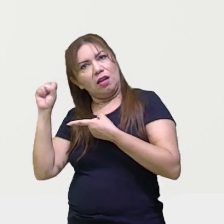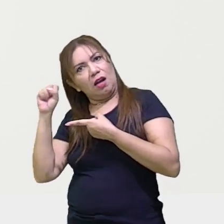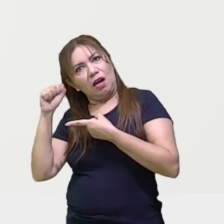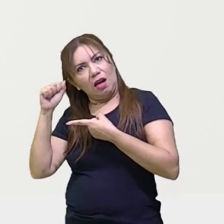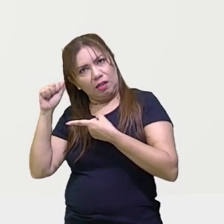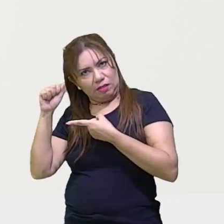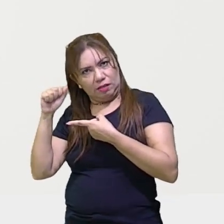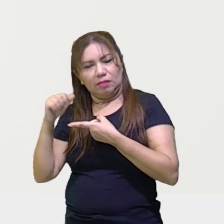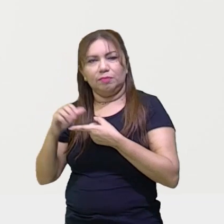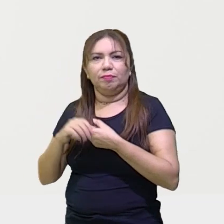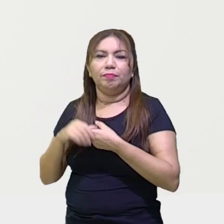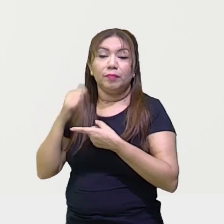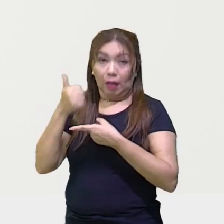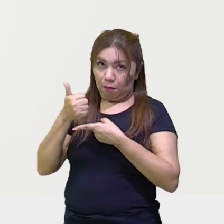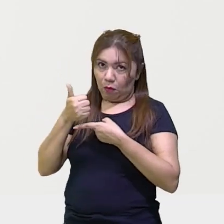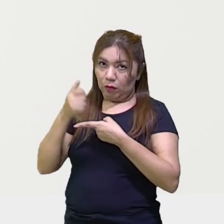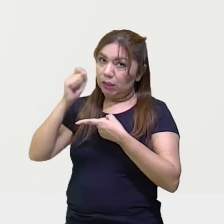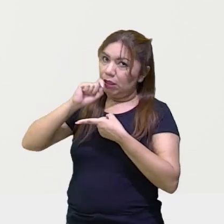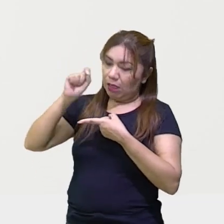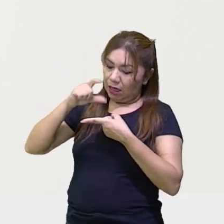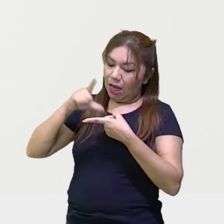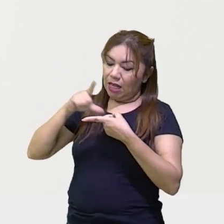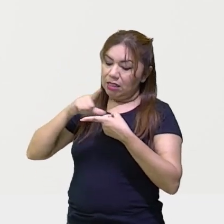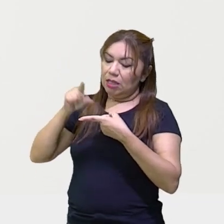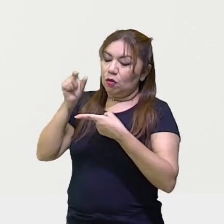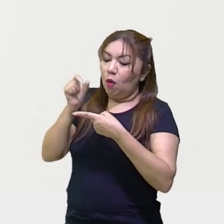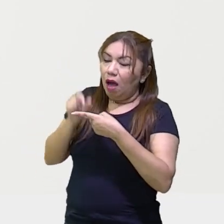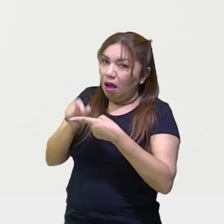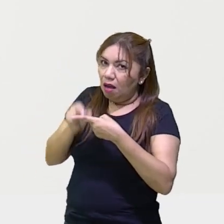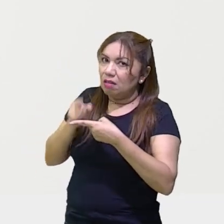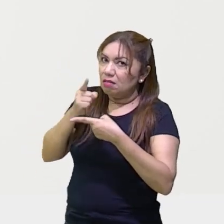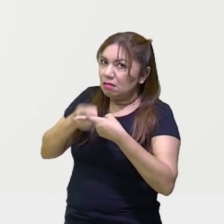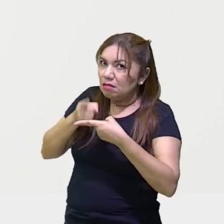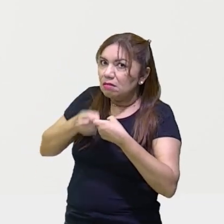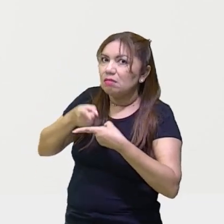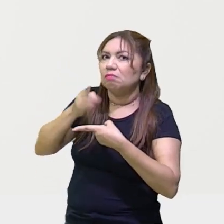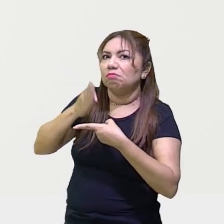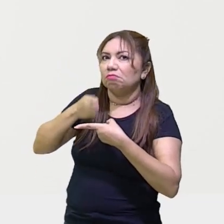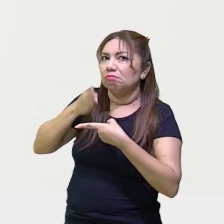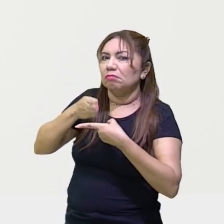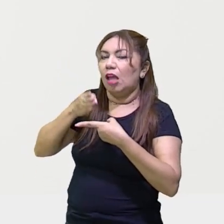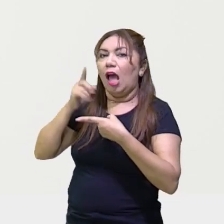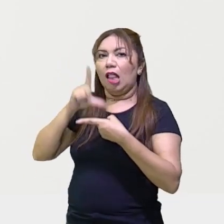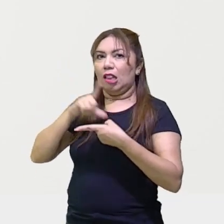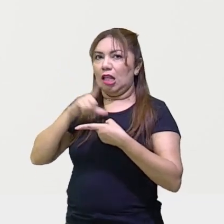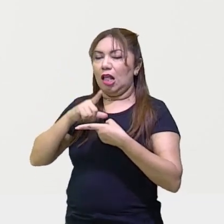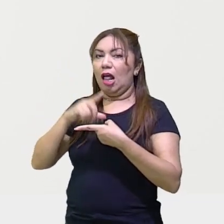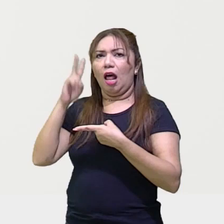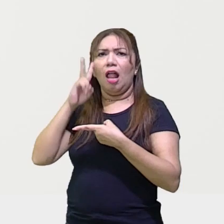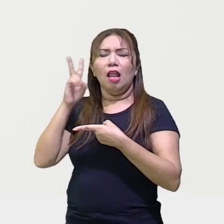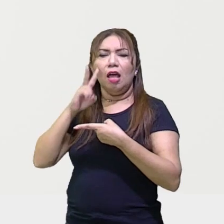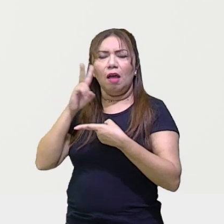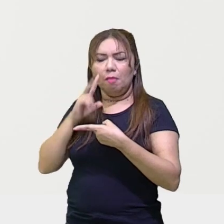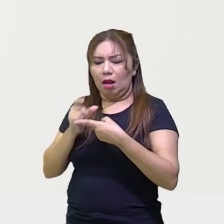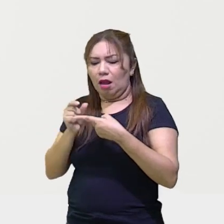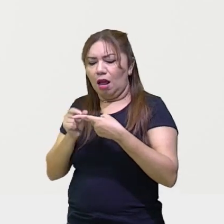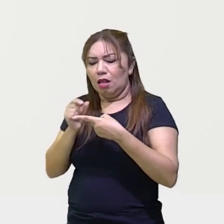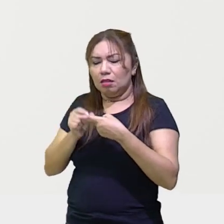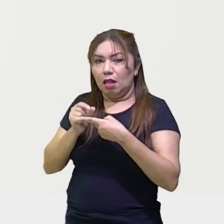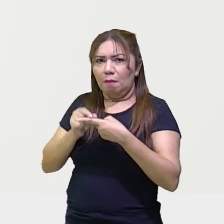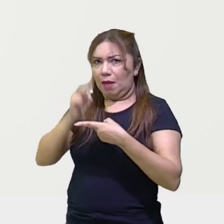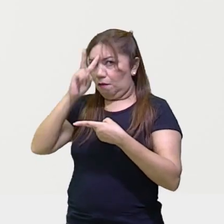são acentuadas. Vocês têm que lembrar da sílaba mais forte, verificar onde ela